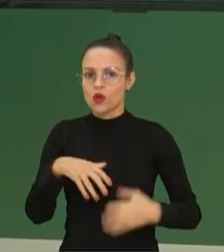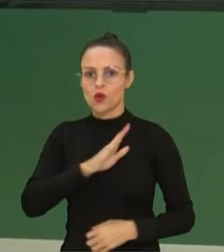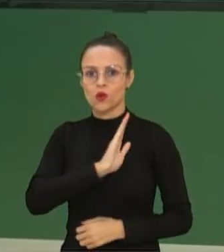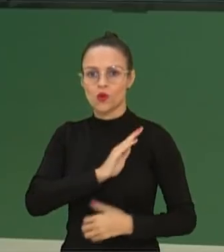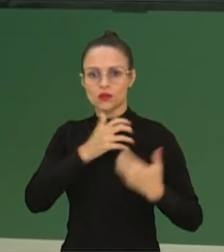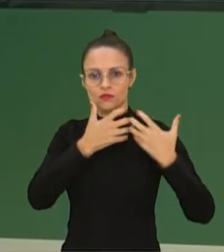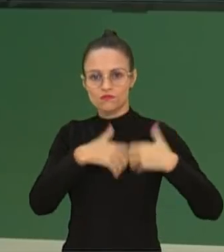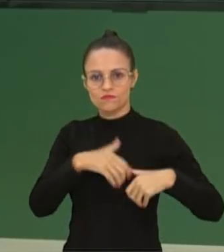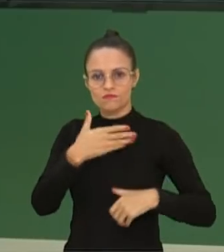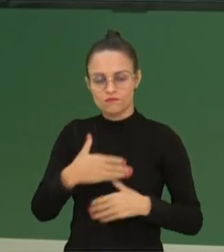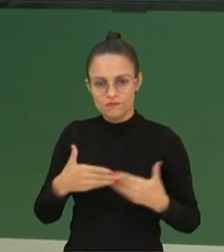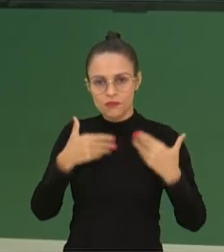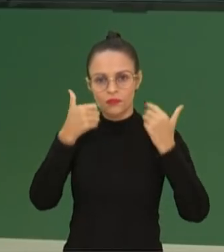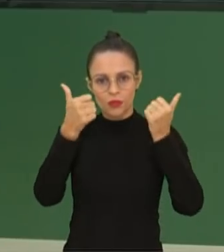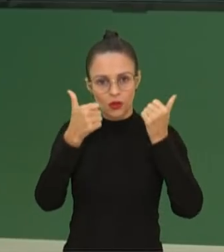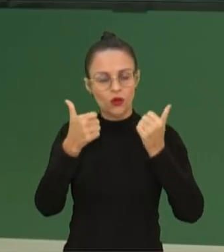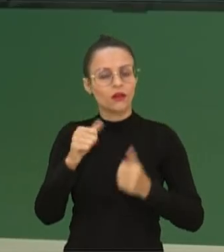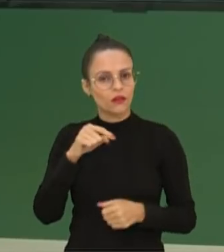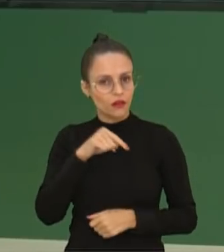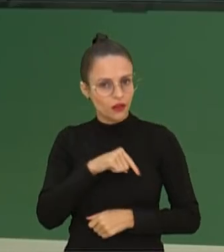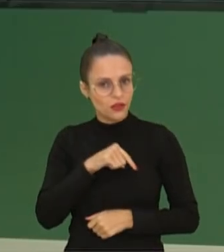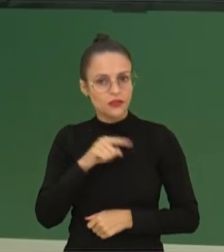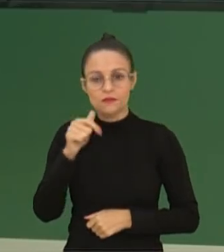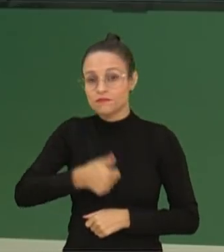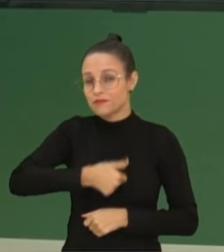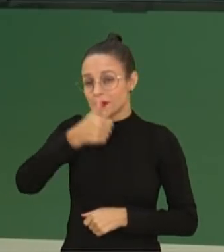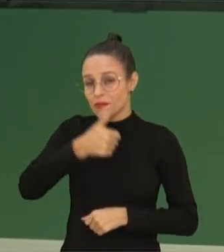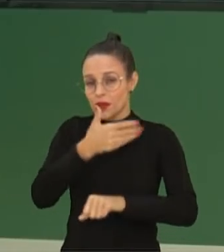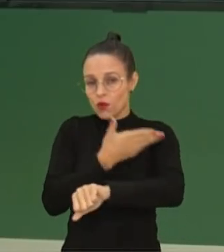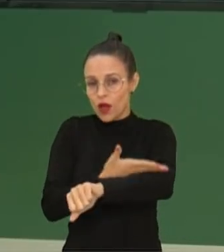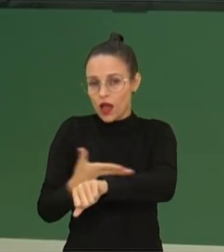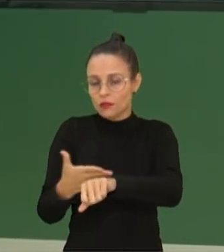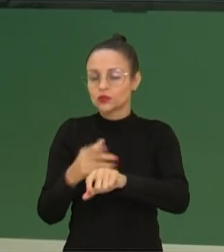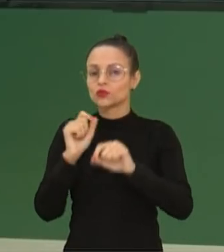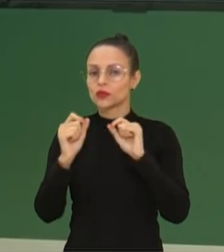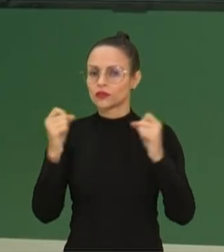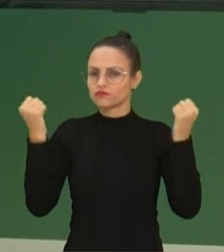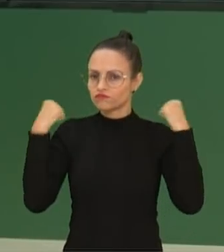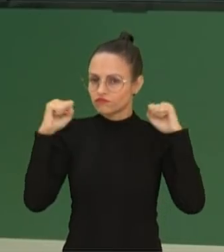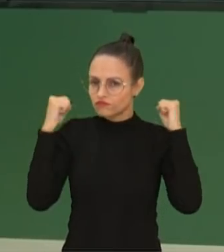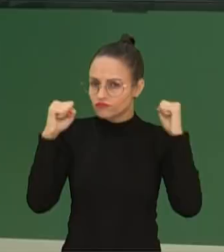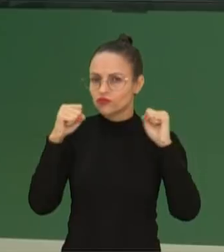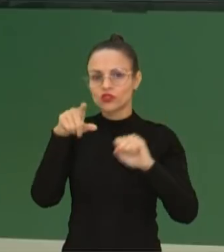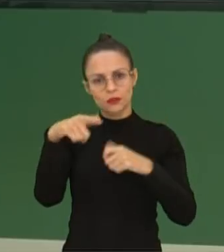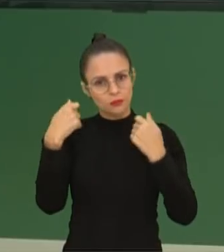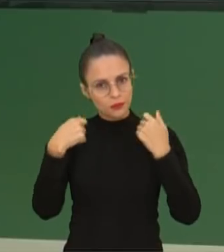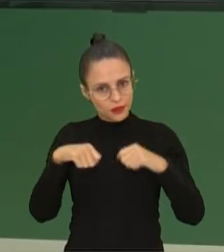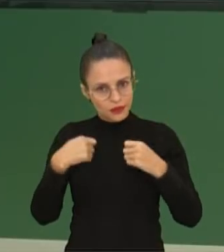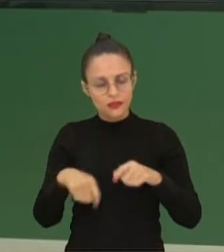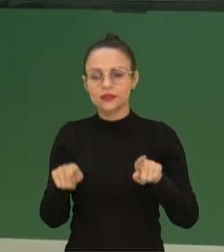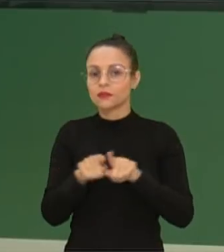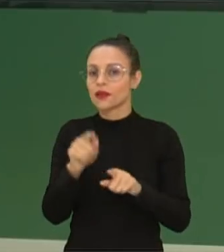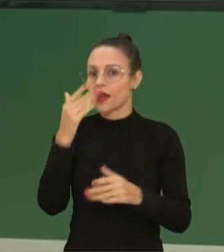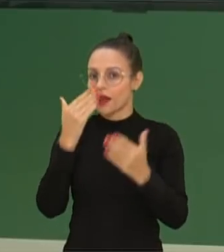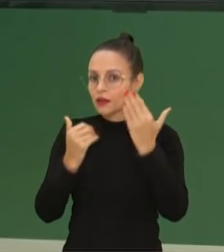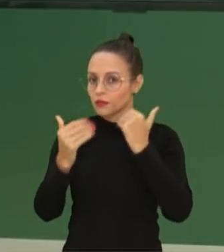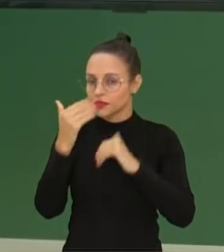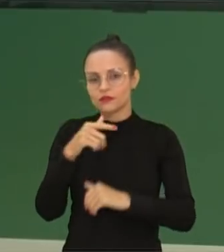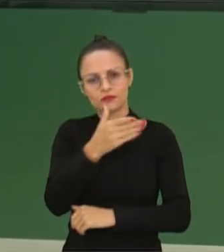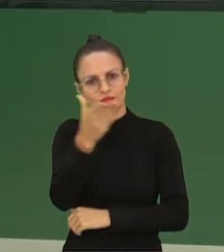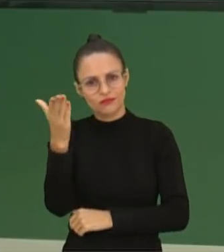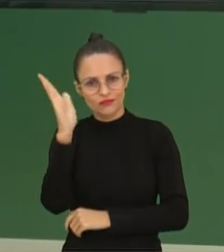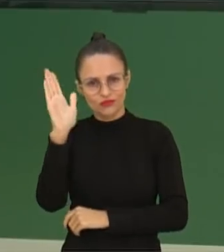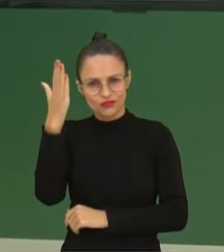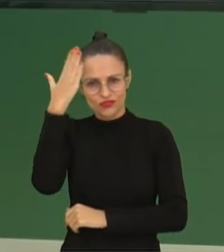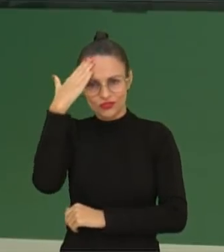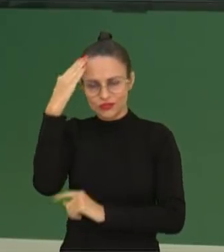funcionar melhor, tá? Então esse é o primeiro hábito, né? Colocar atividade física na rotina. A alimentação, a gente já sabe,